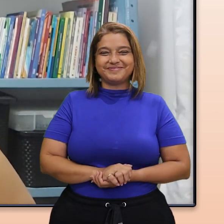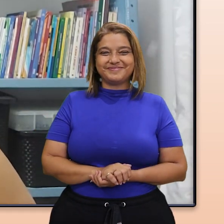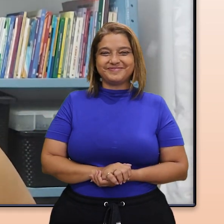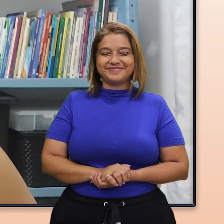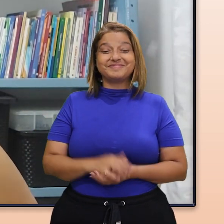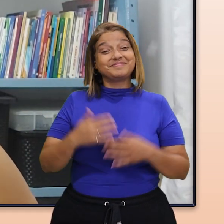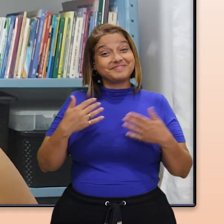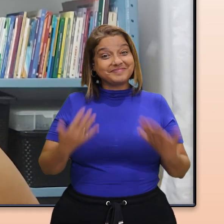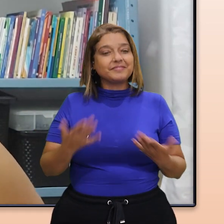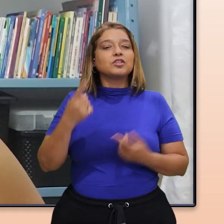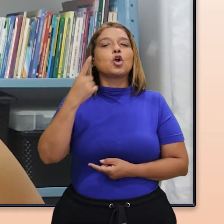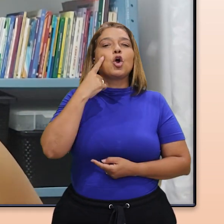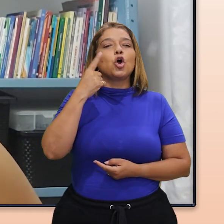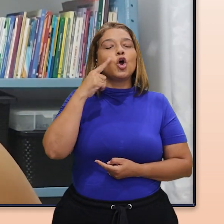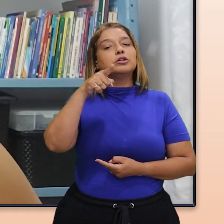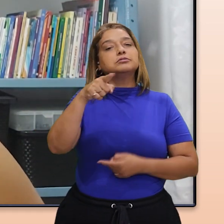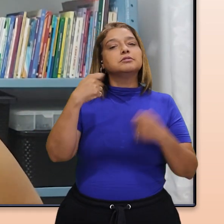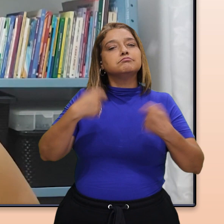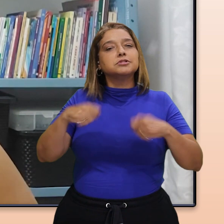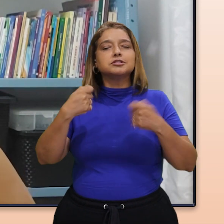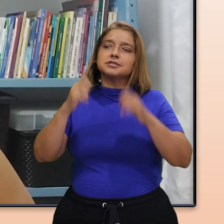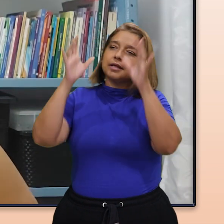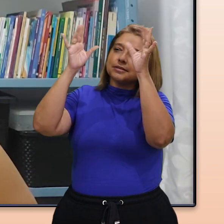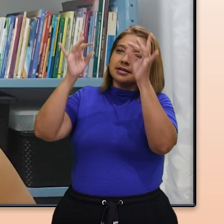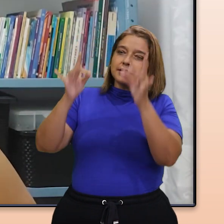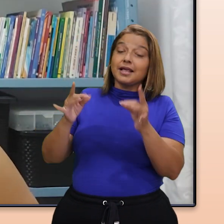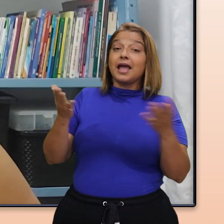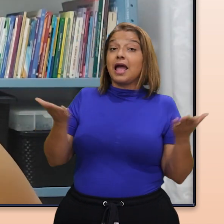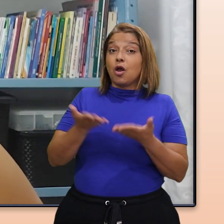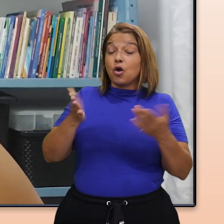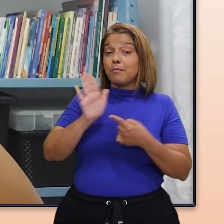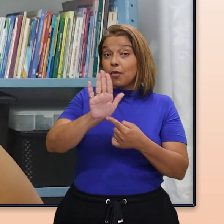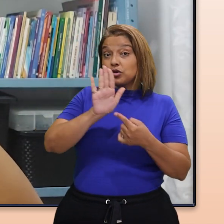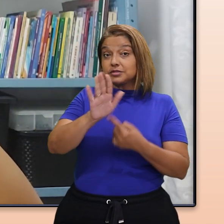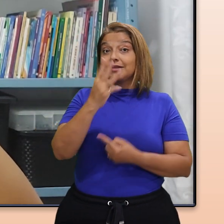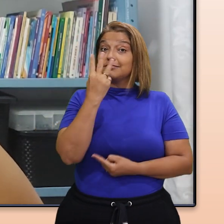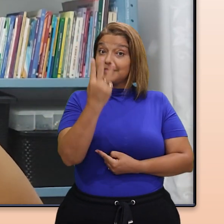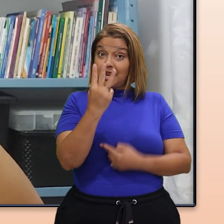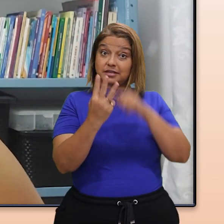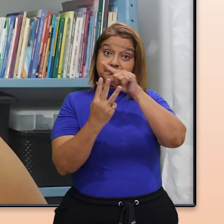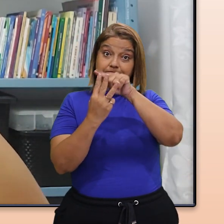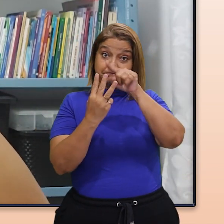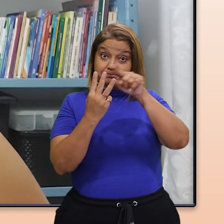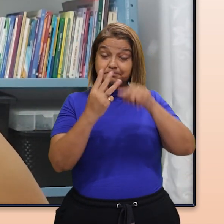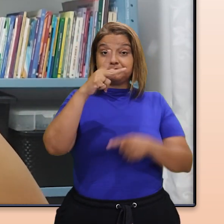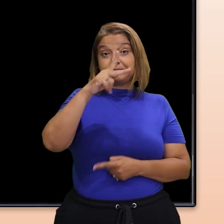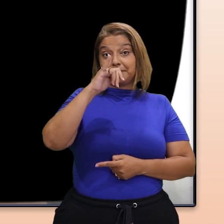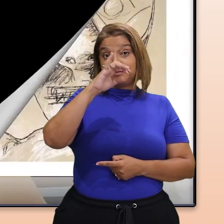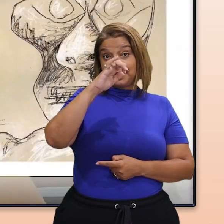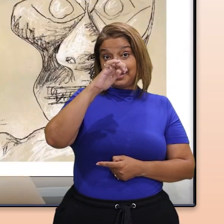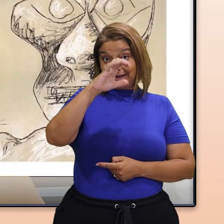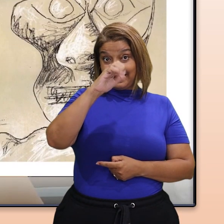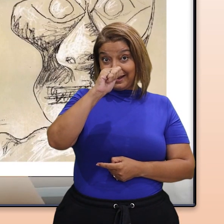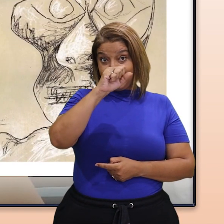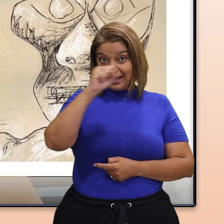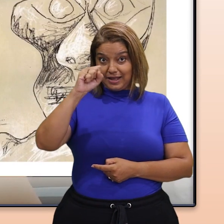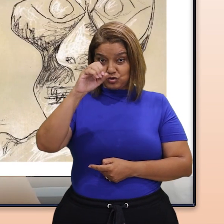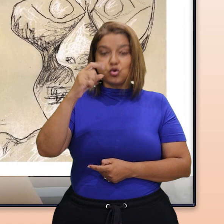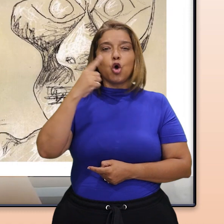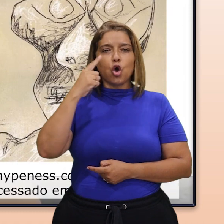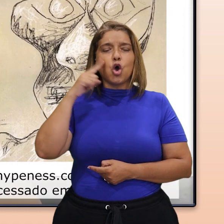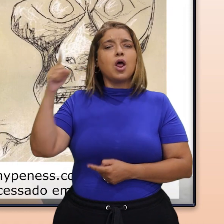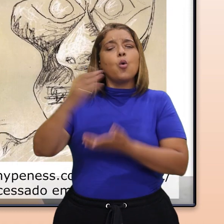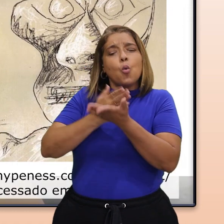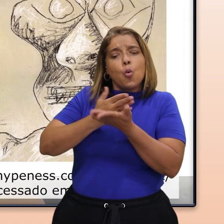melhor. Vamos finalizar observando 3 autorretratos do Picasso. Vejam só que